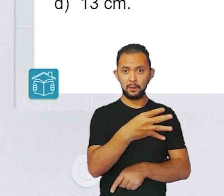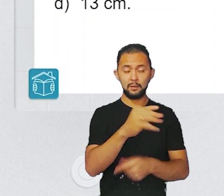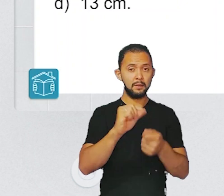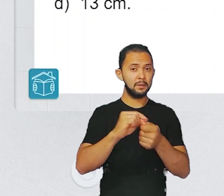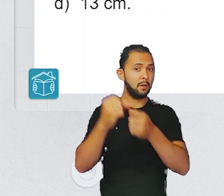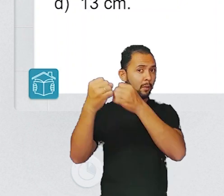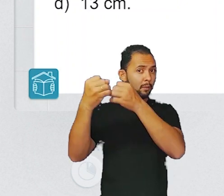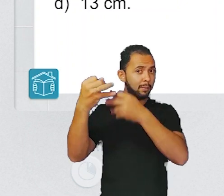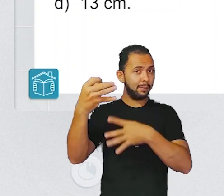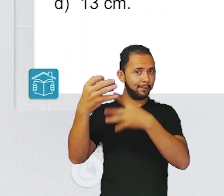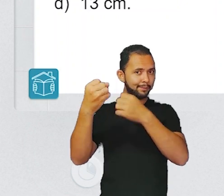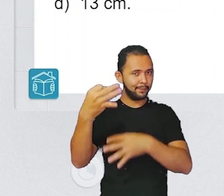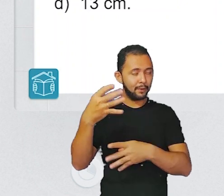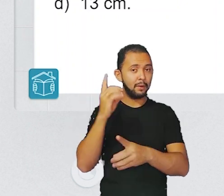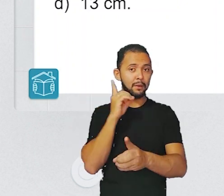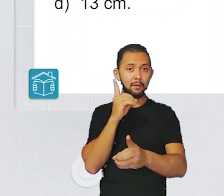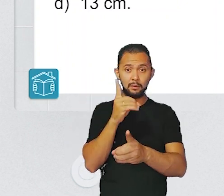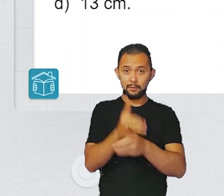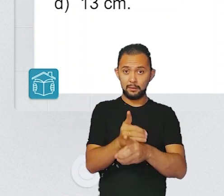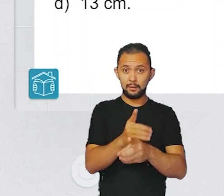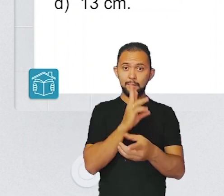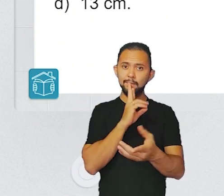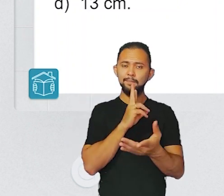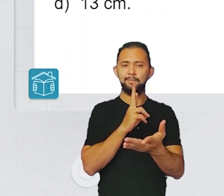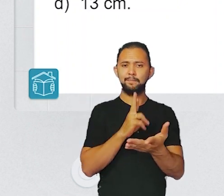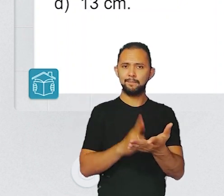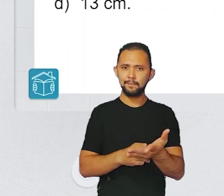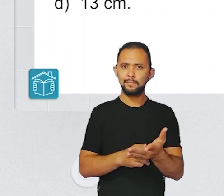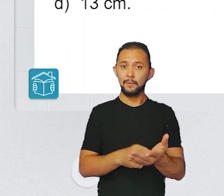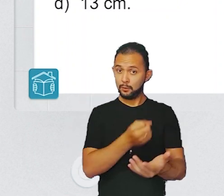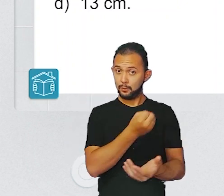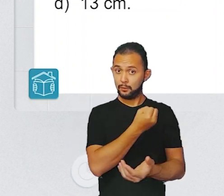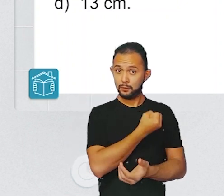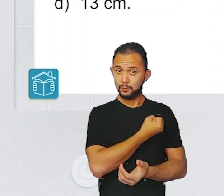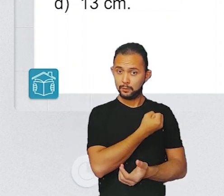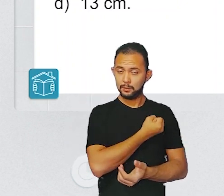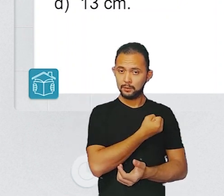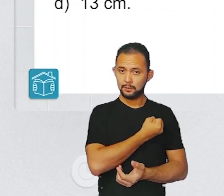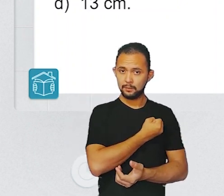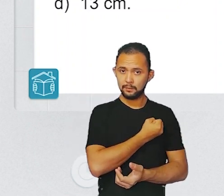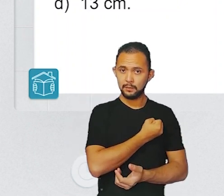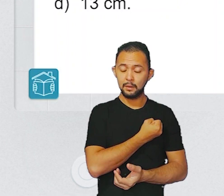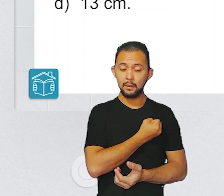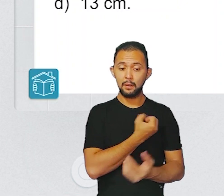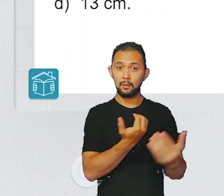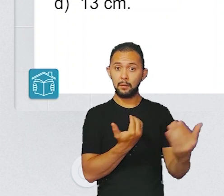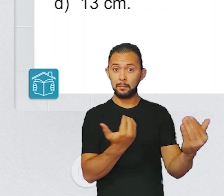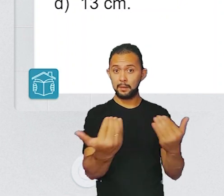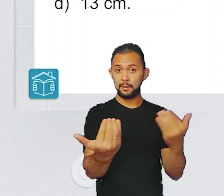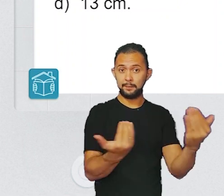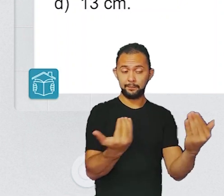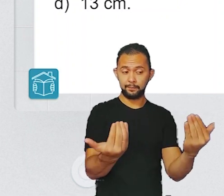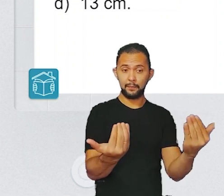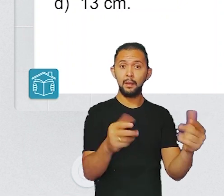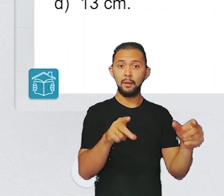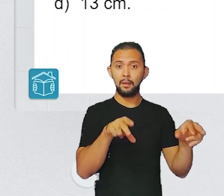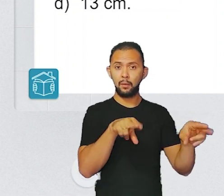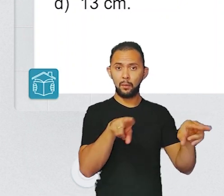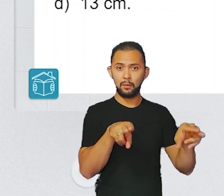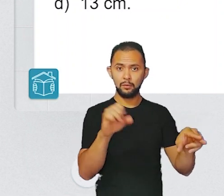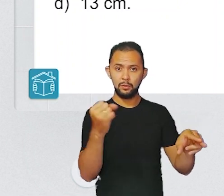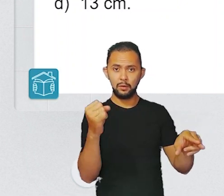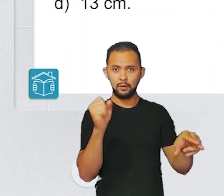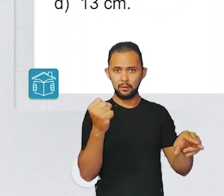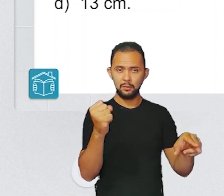fatora o 104 e você vai verificar os números que aparecem tanto nos fatores de